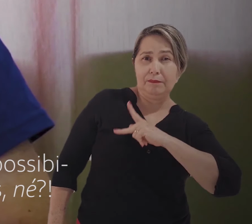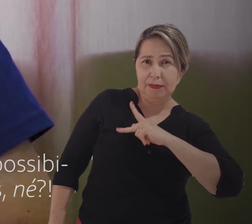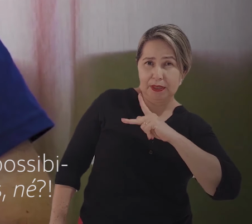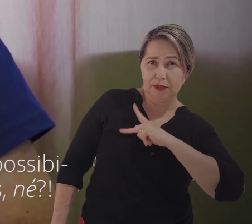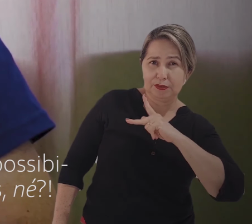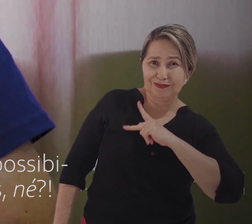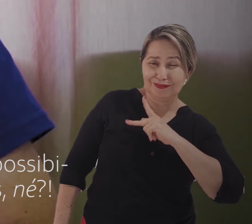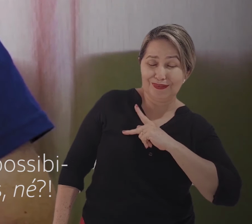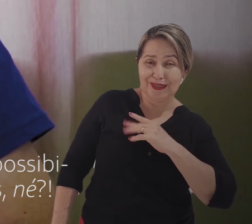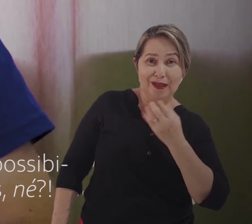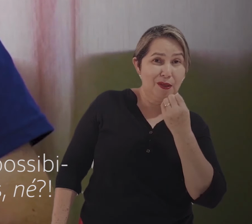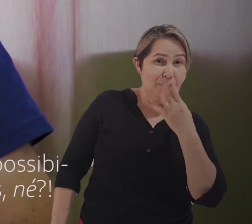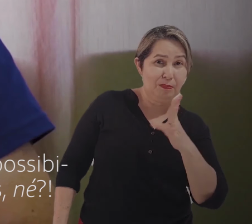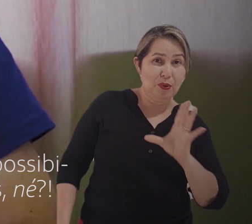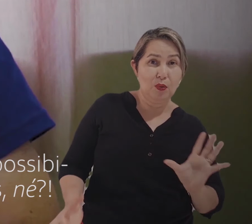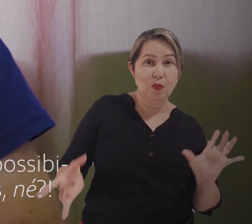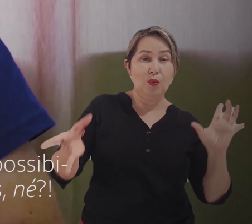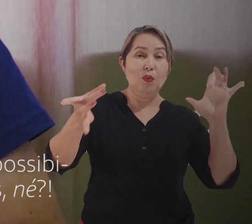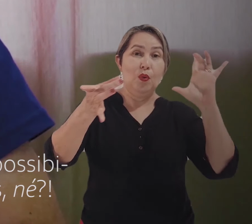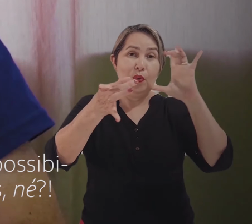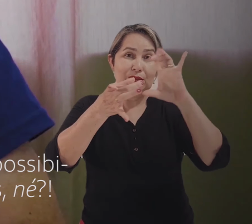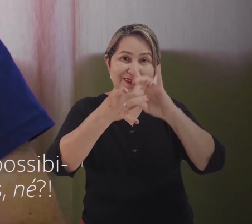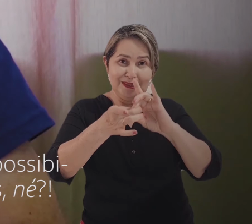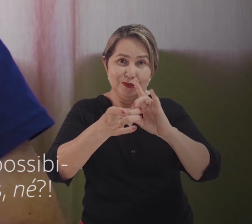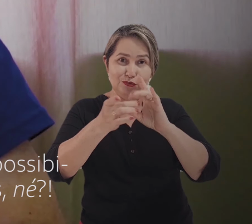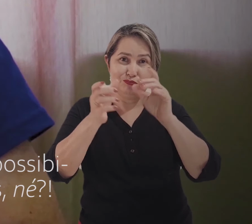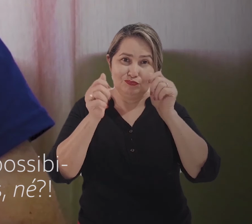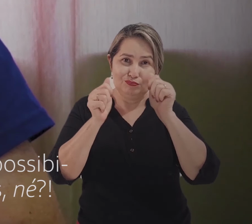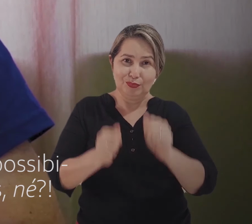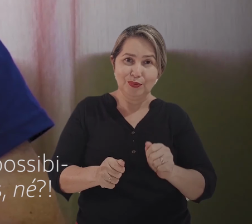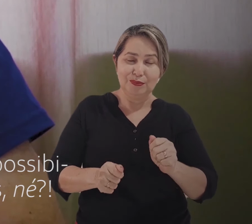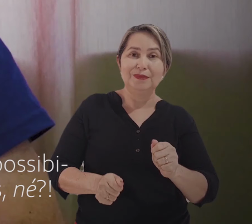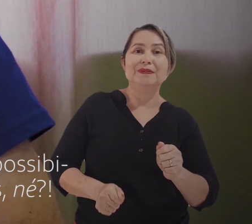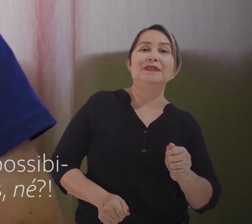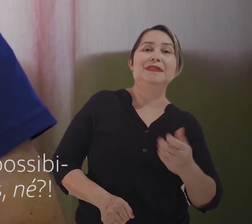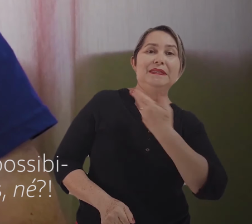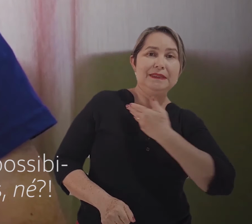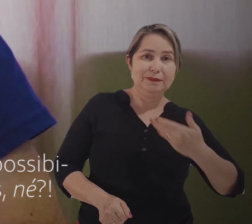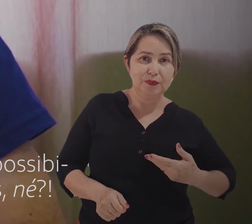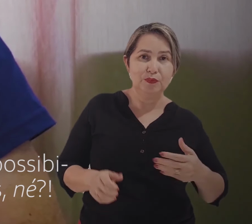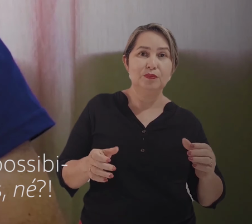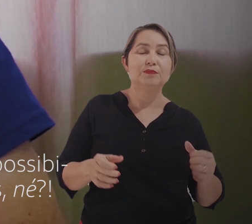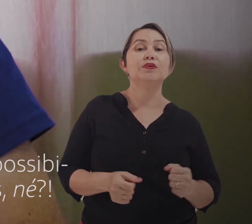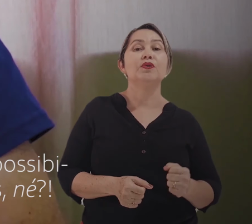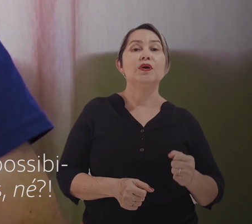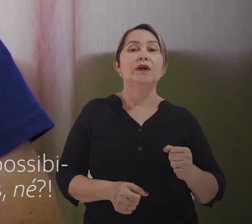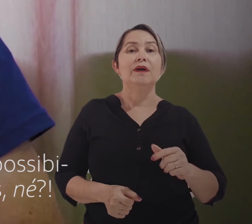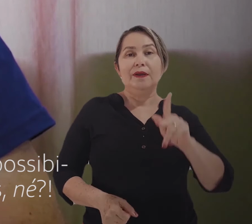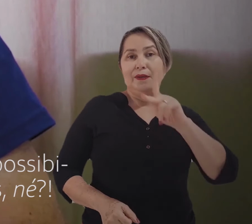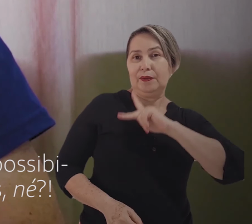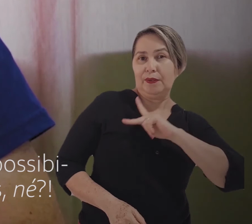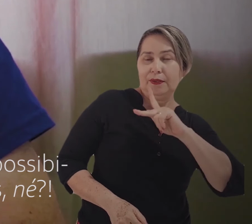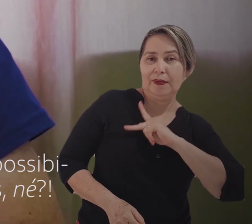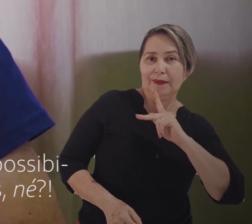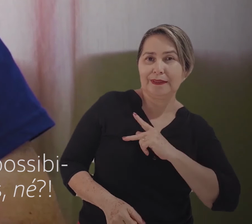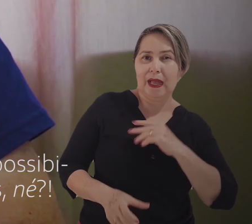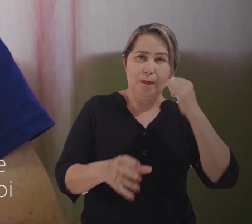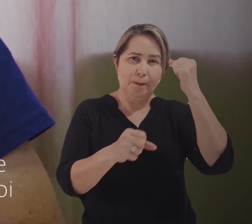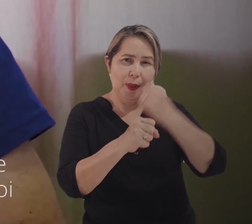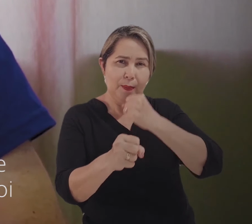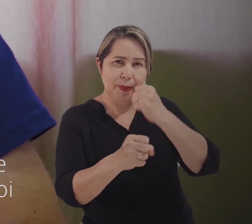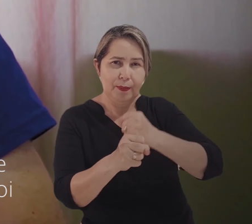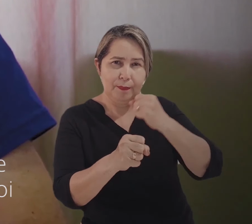parceria do poder público com o privado para a gente estar vendo a possibilidade de parcerias para estar fazendo a revitalização, o restauro dessas